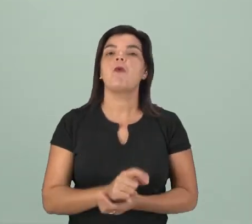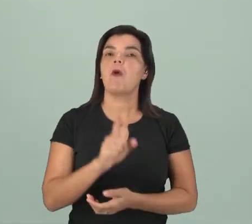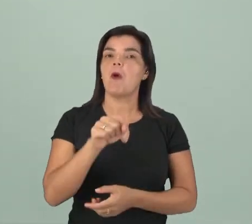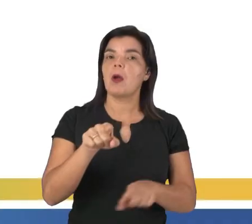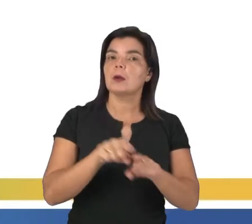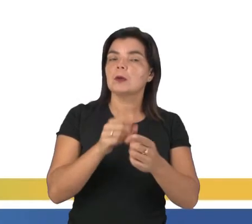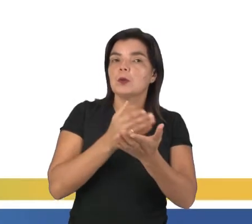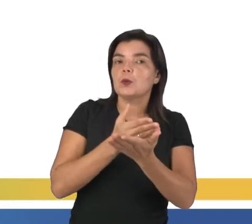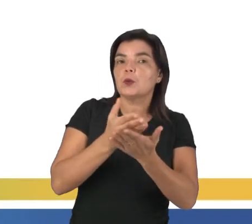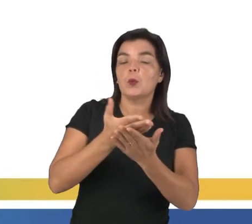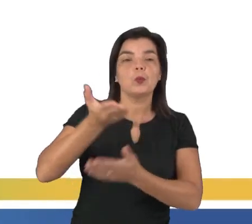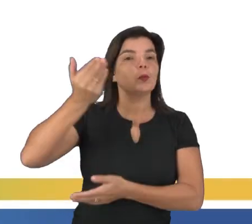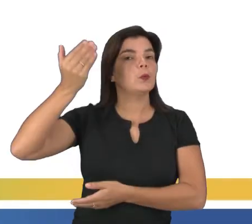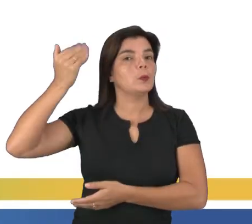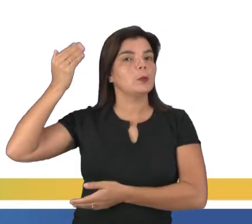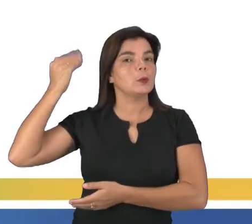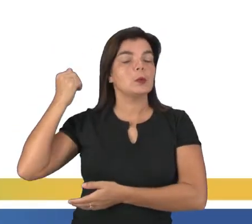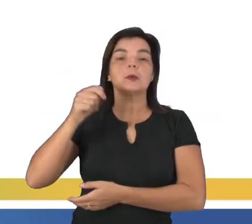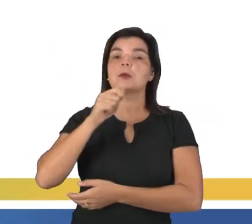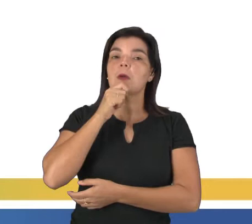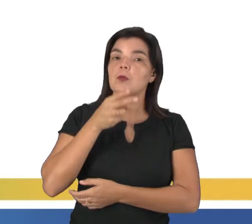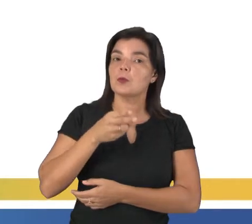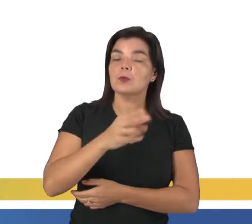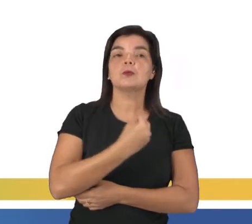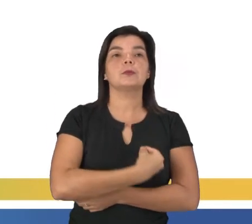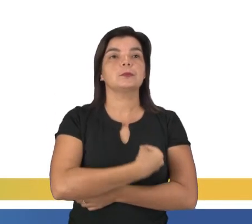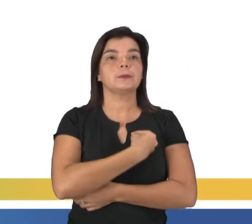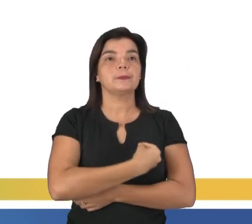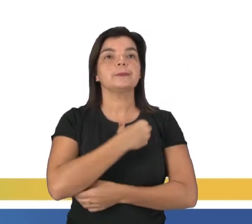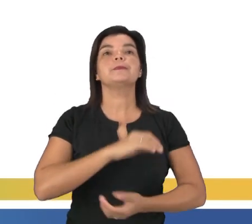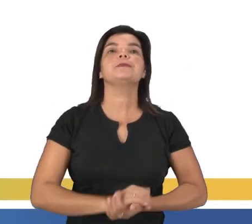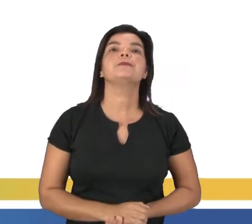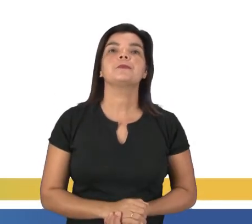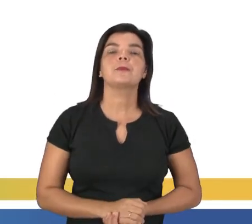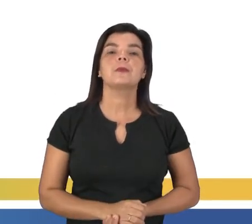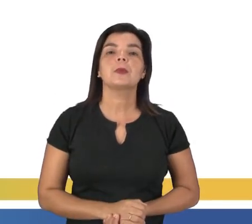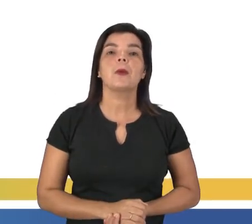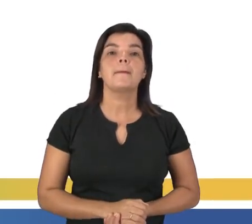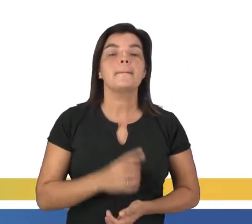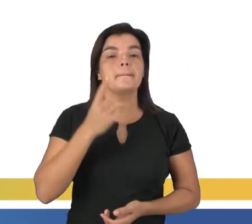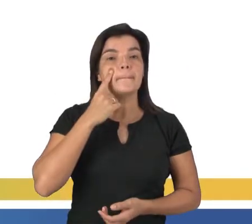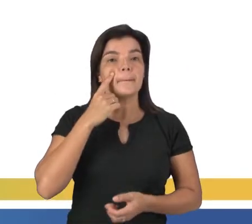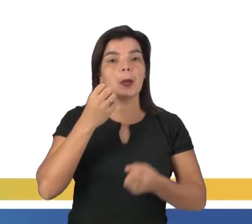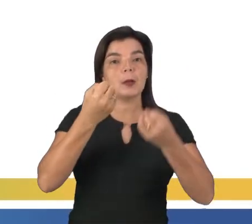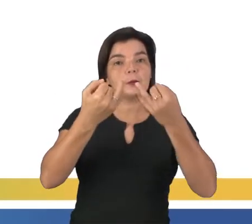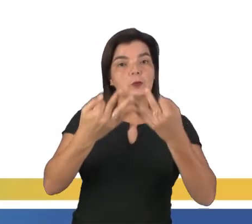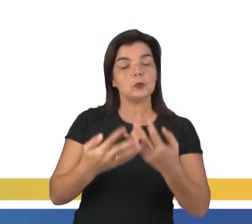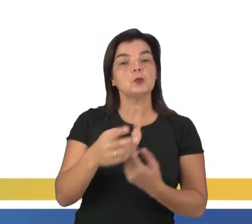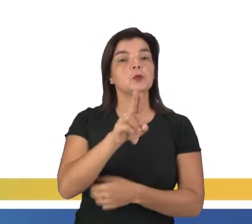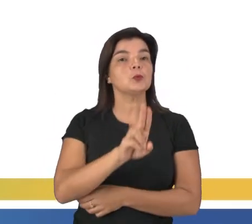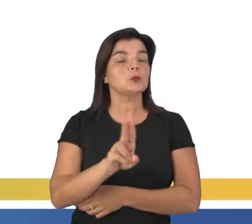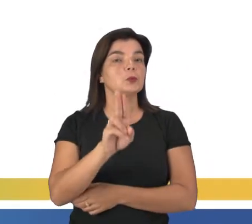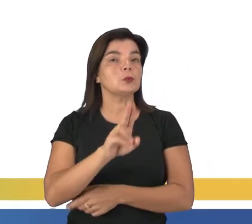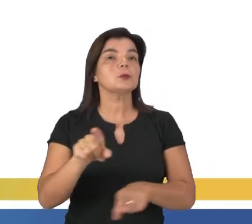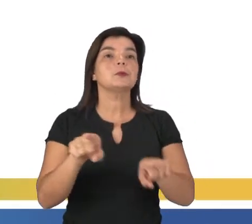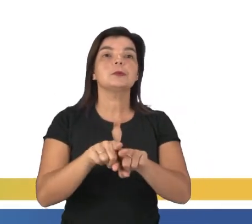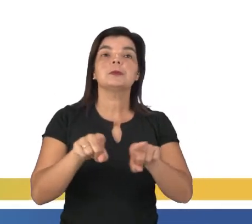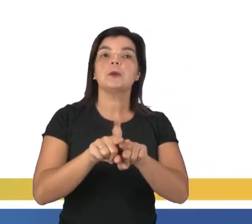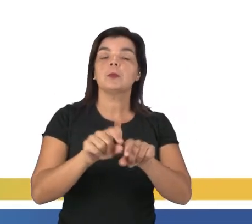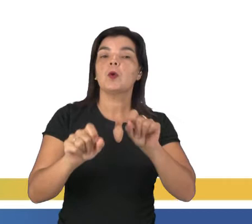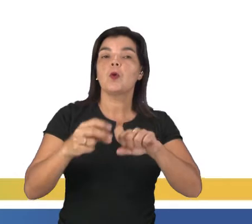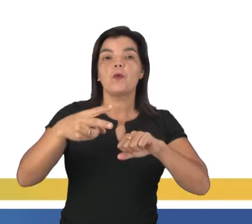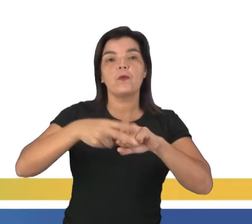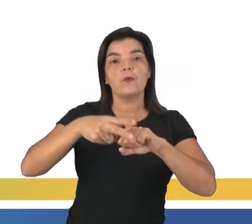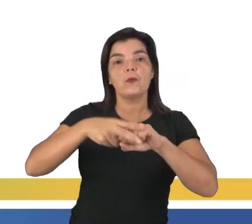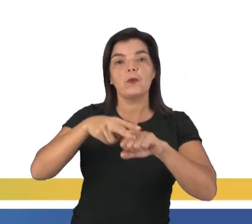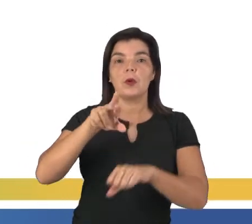uma ação que começa no passado e que ainda continua no presente, tá? Para conjugar, eu utilizo também, né, tem os